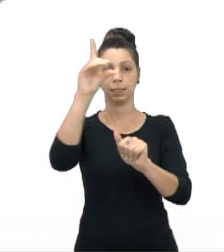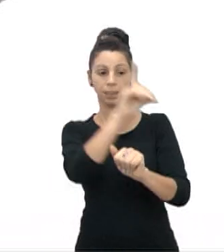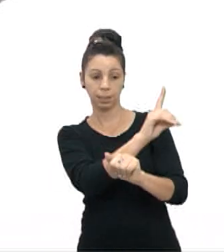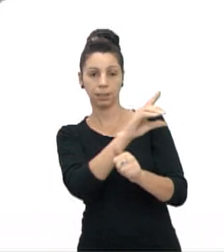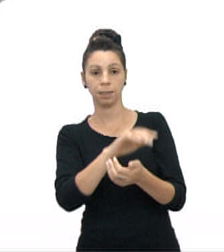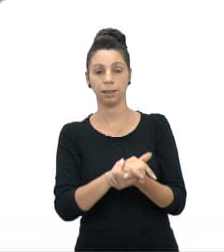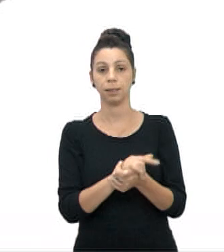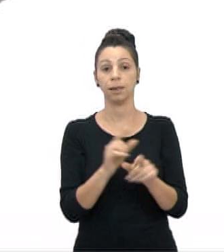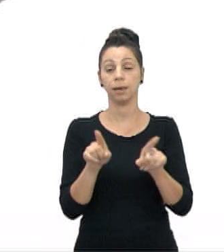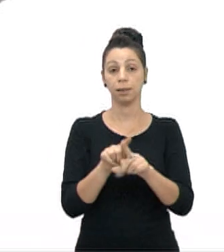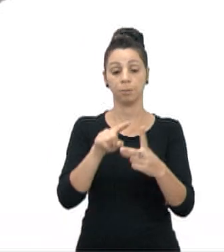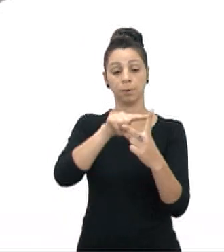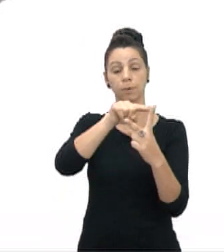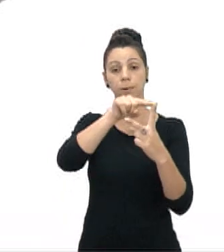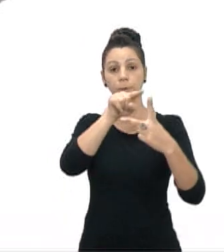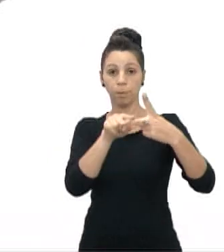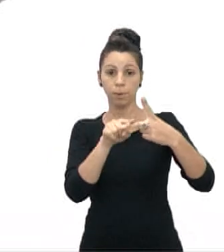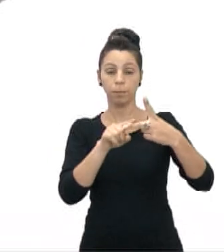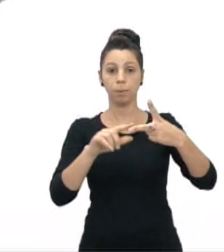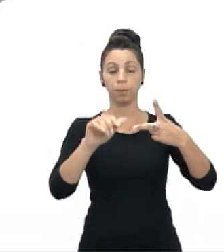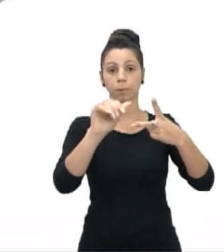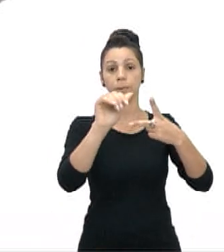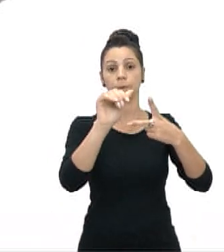ângulo BBC.